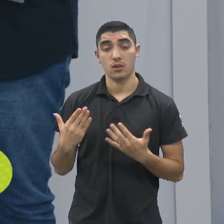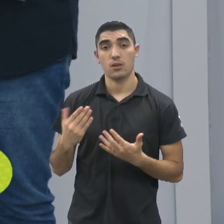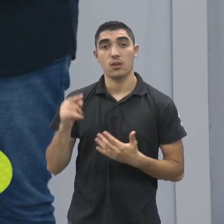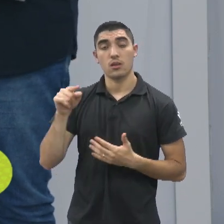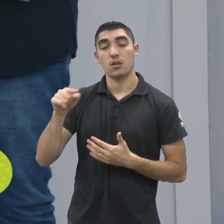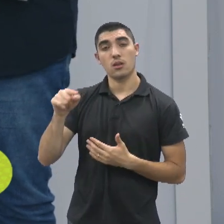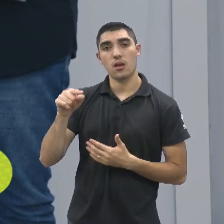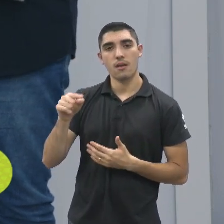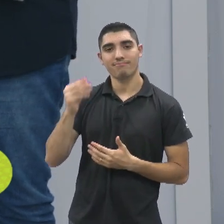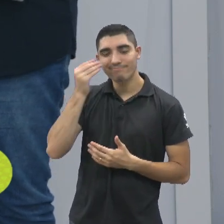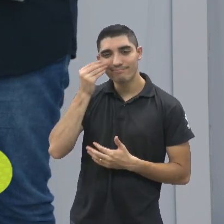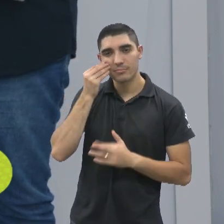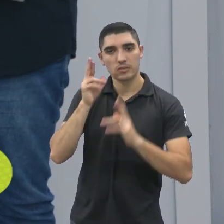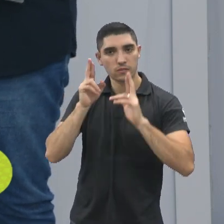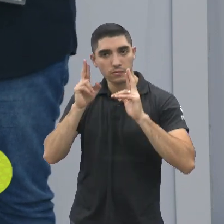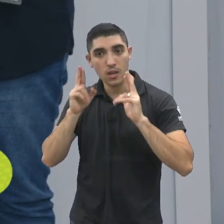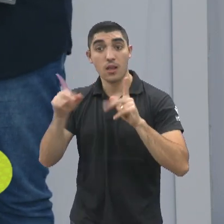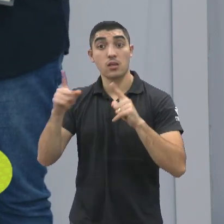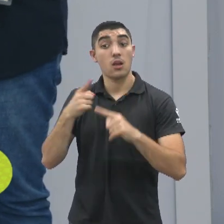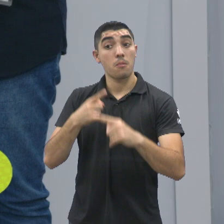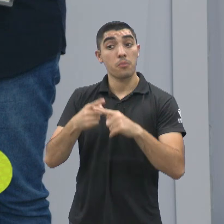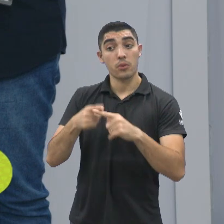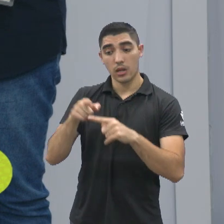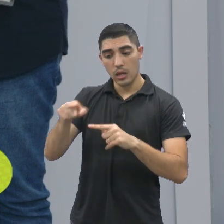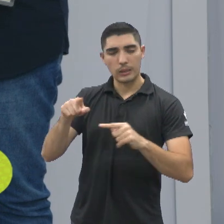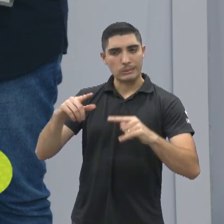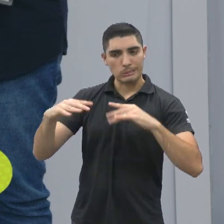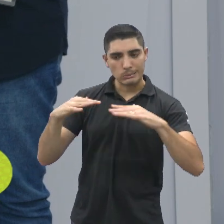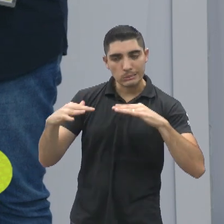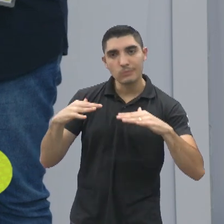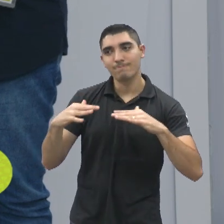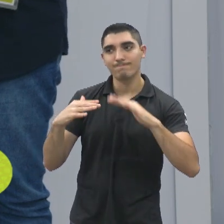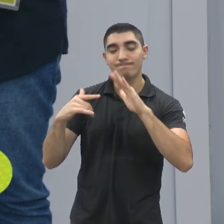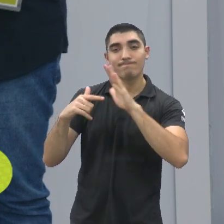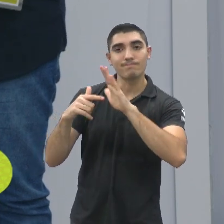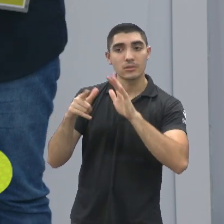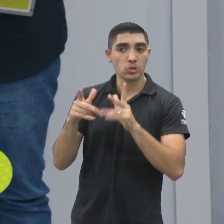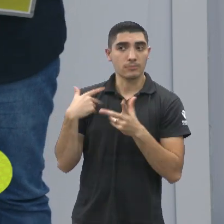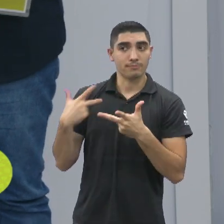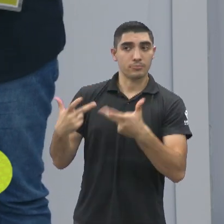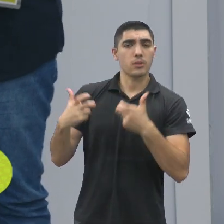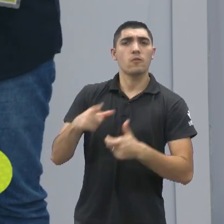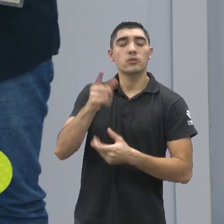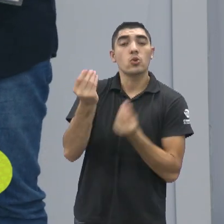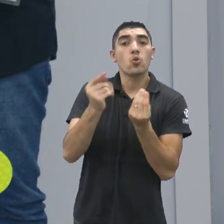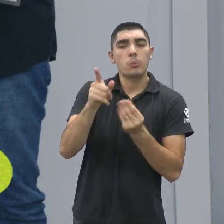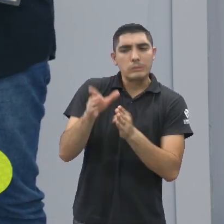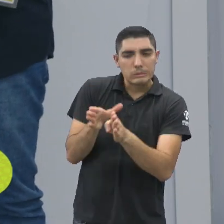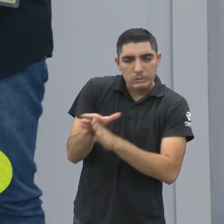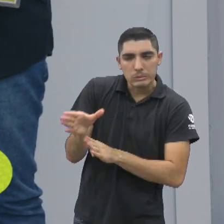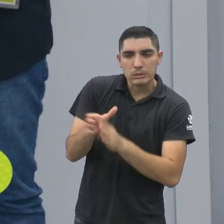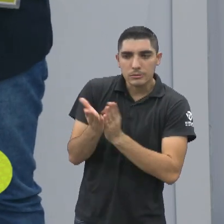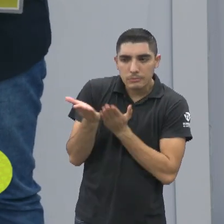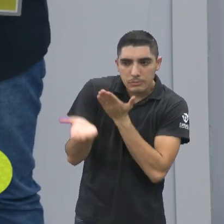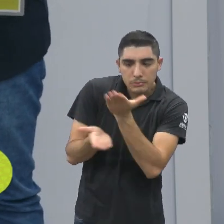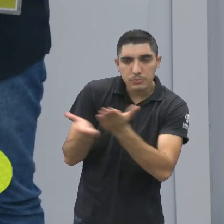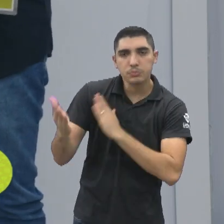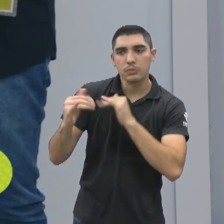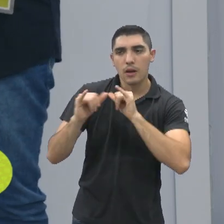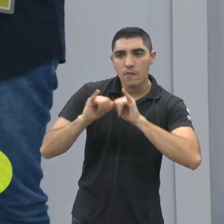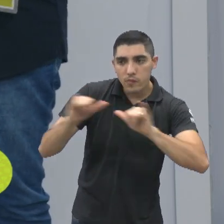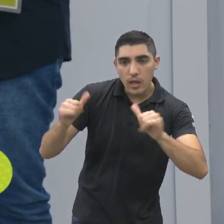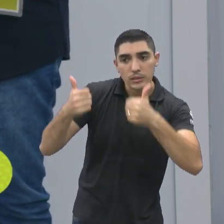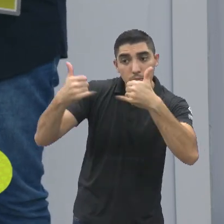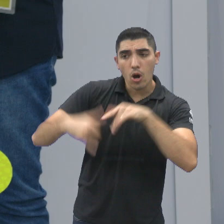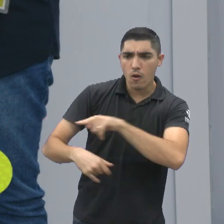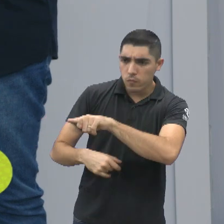mais adequado, até porque os resultados mostravam isso? Como é que foi essa conversa nos vestiários, olhar para esses caras e falar, ó, vocês têm